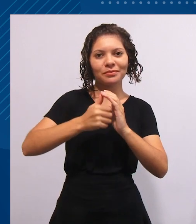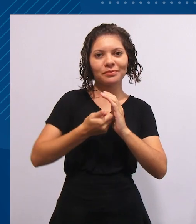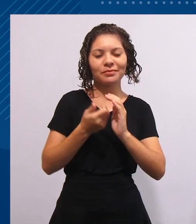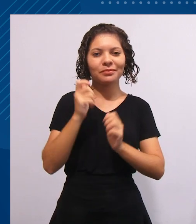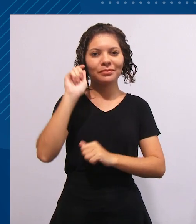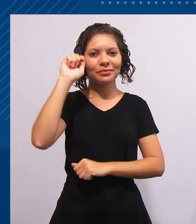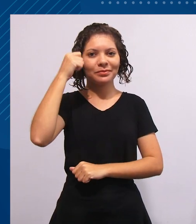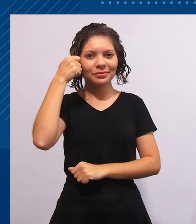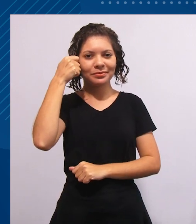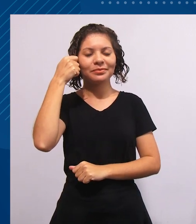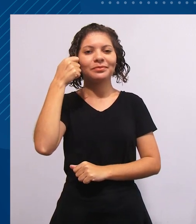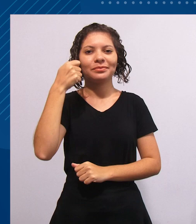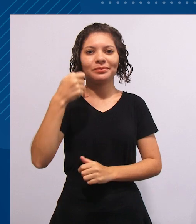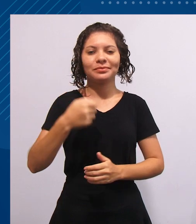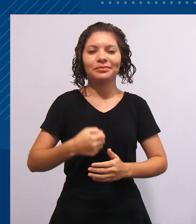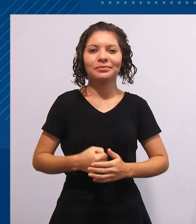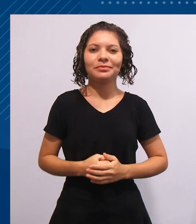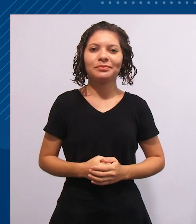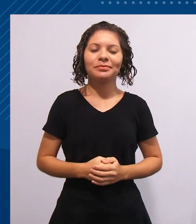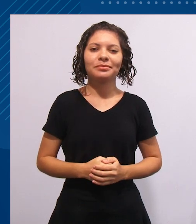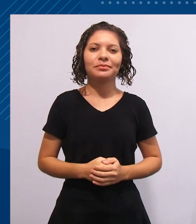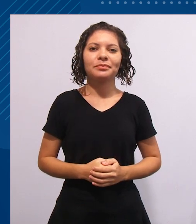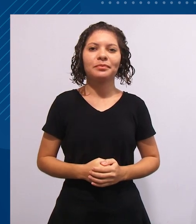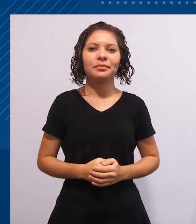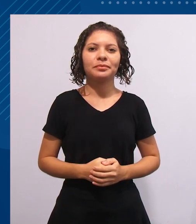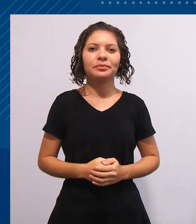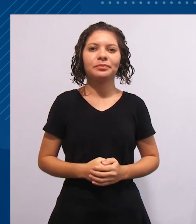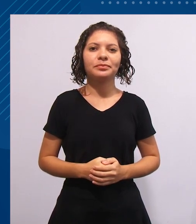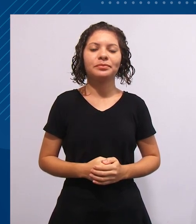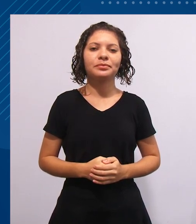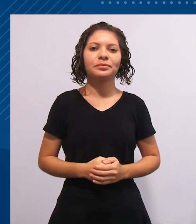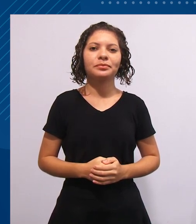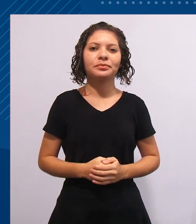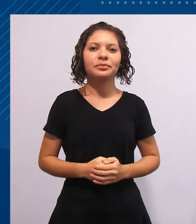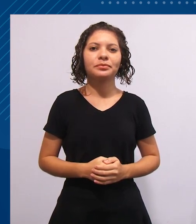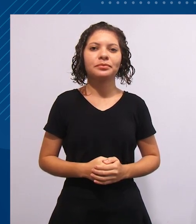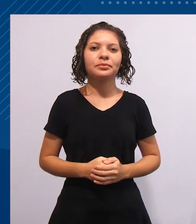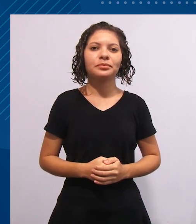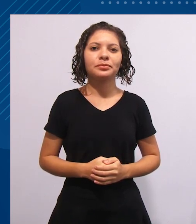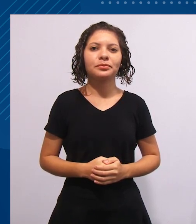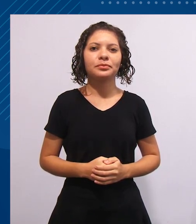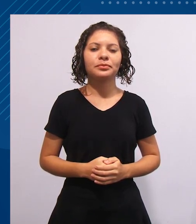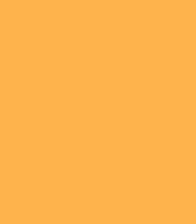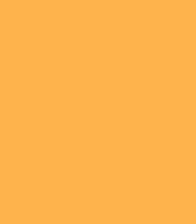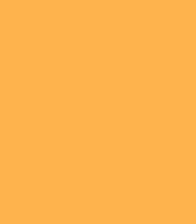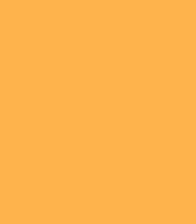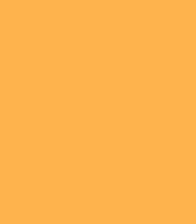nativa da Amazônia rádio Geno a sua voz nativa da